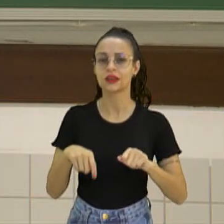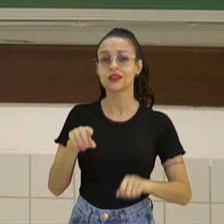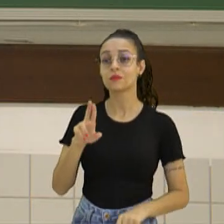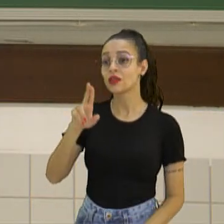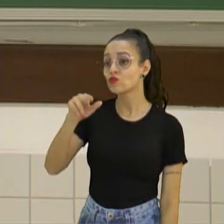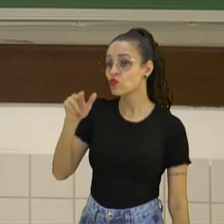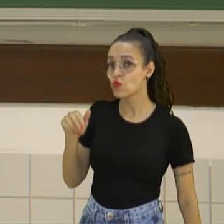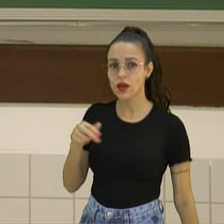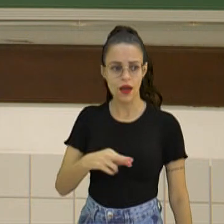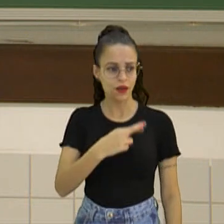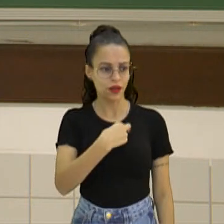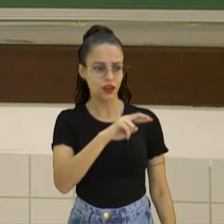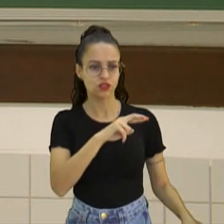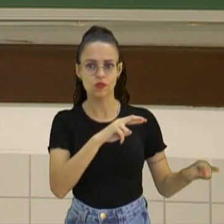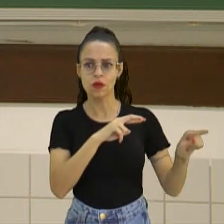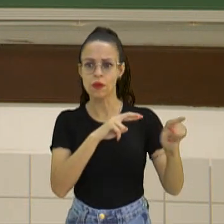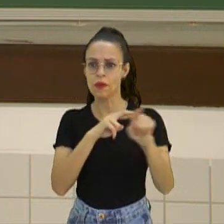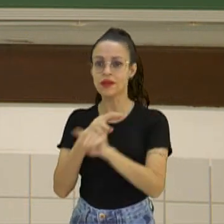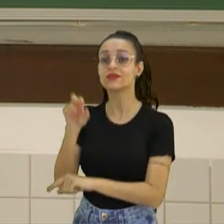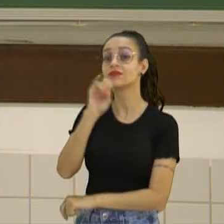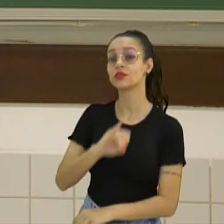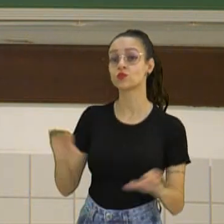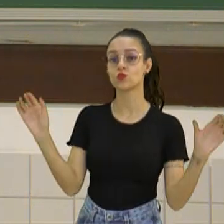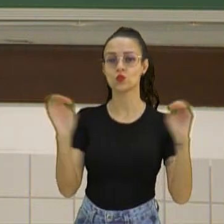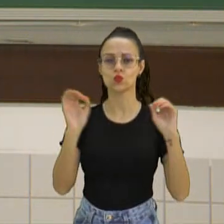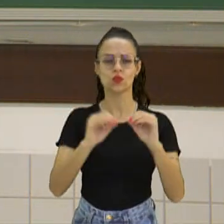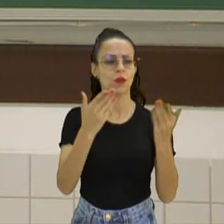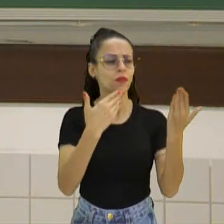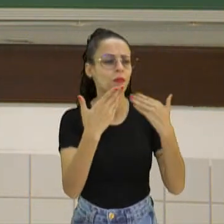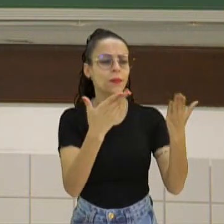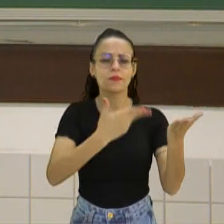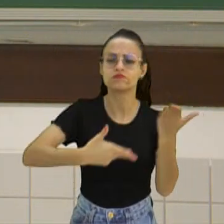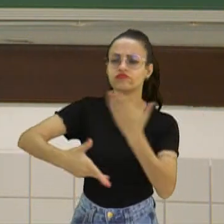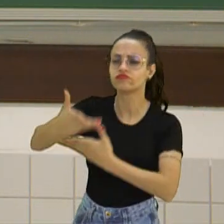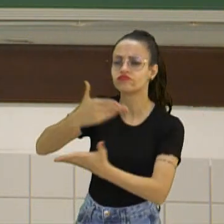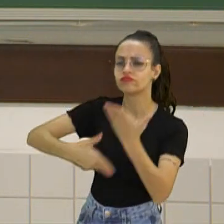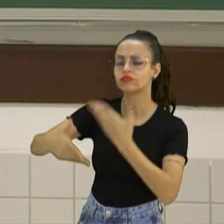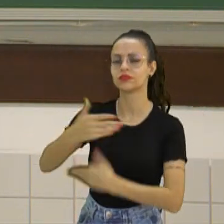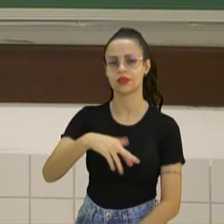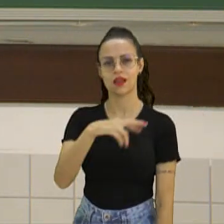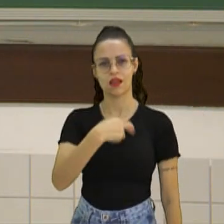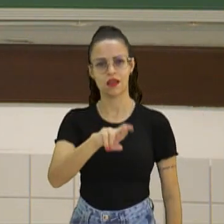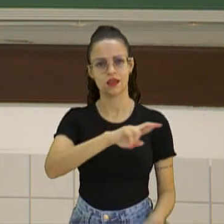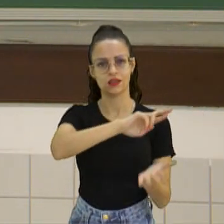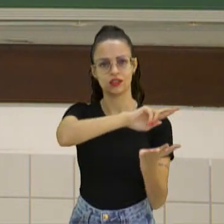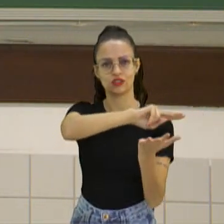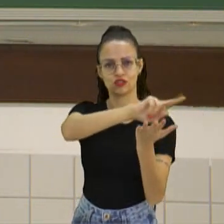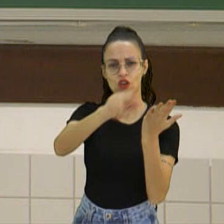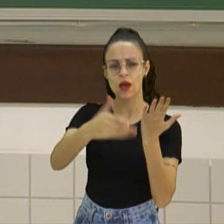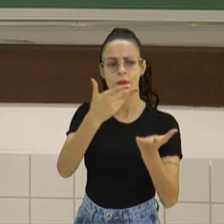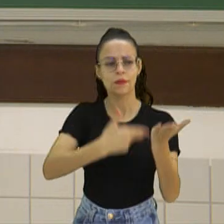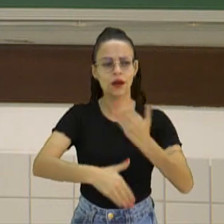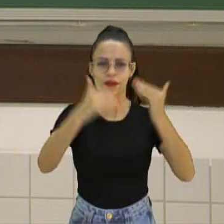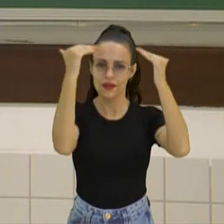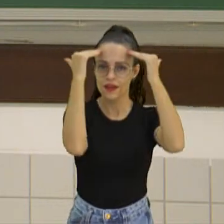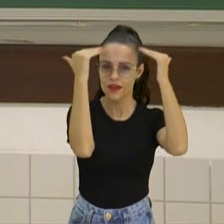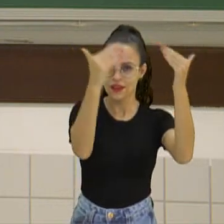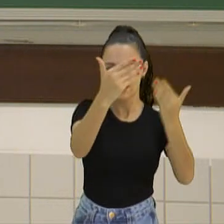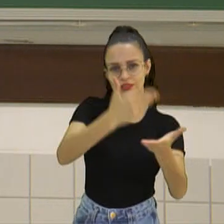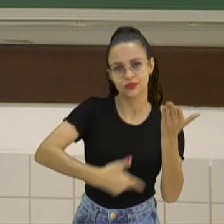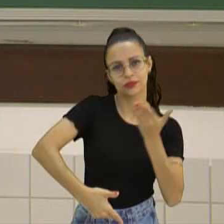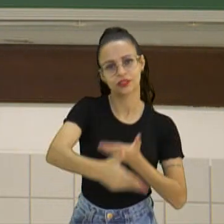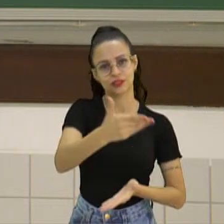entre as religiões enquanto não houver o diálogo inter-religioso diálogo a conversa troca de ideias respeito